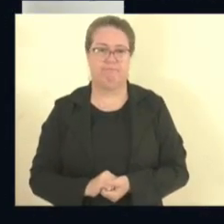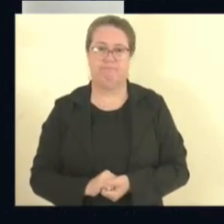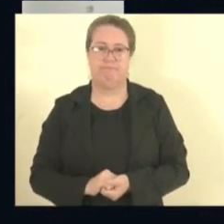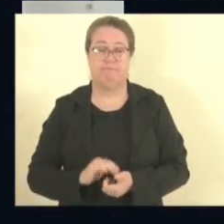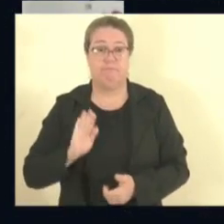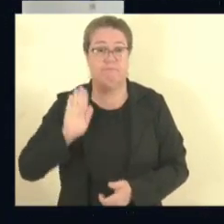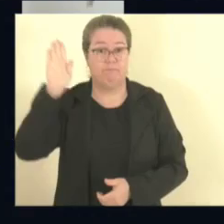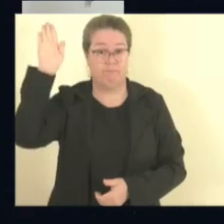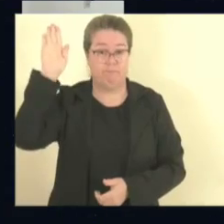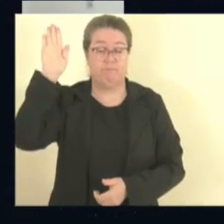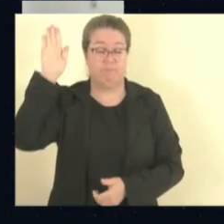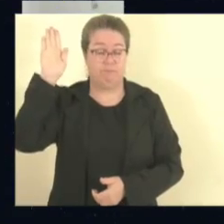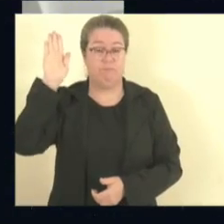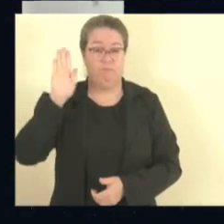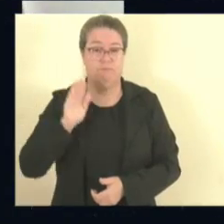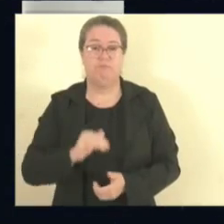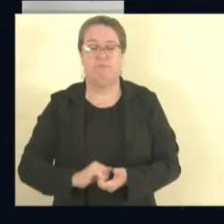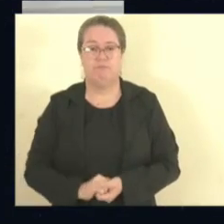Presidente, você me ouve?